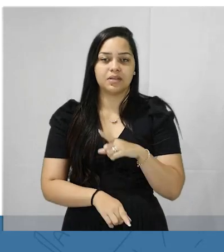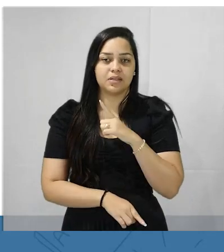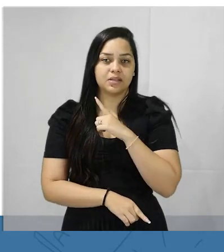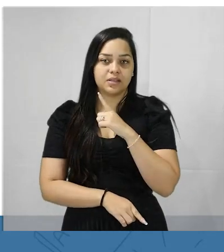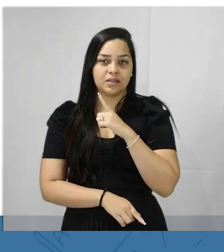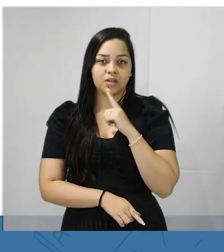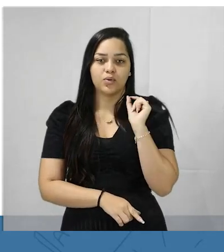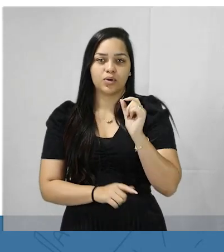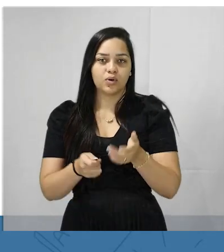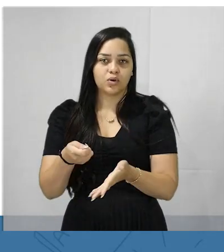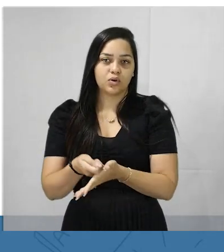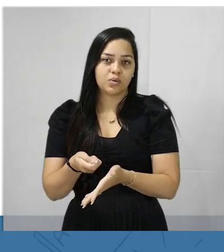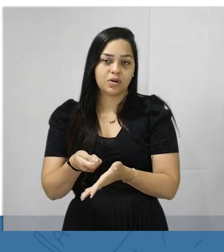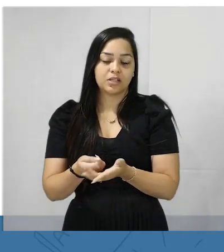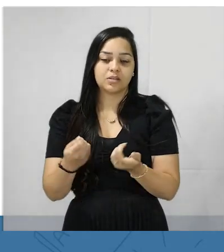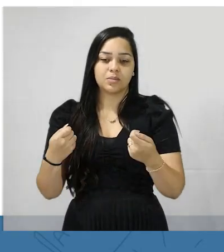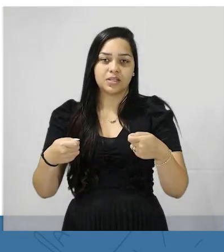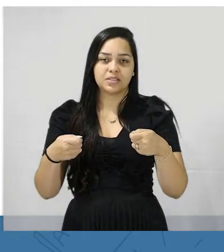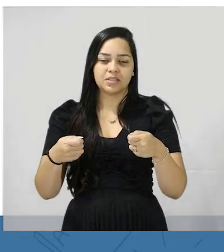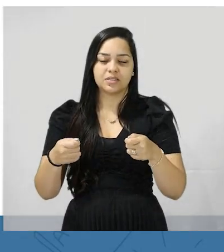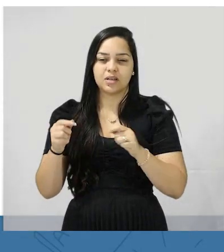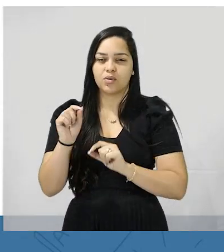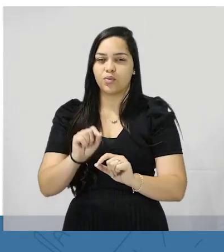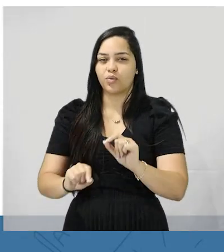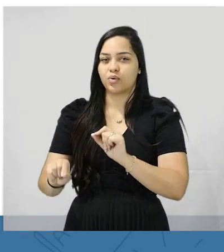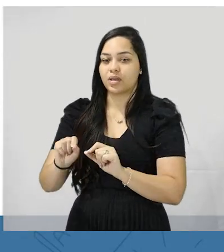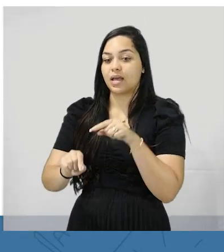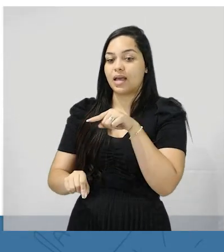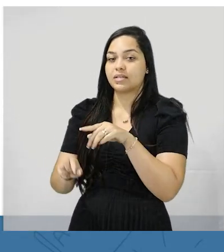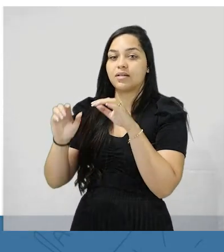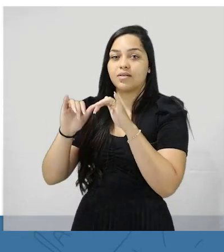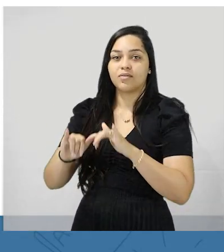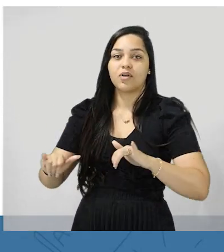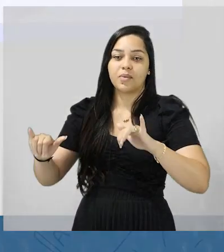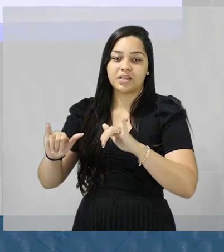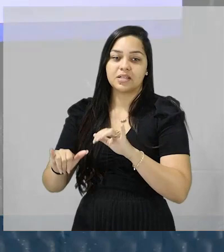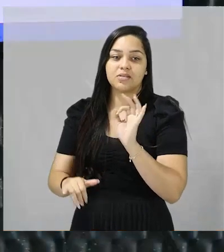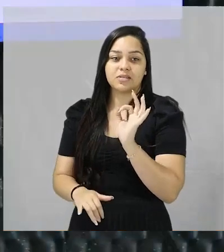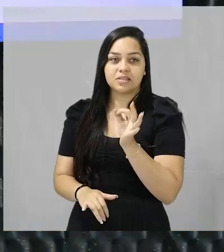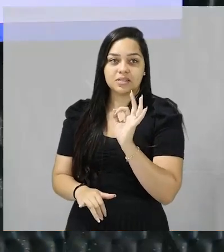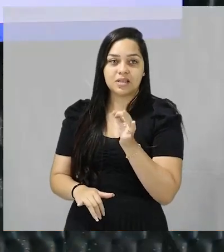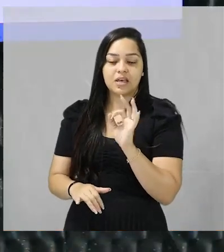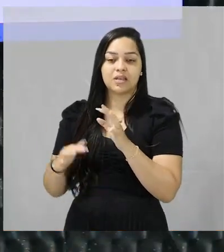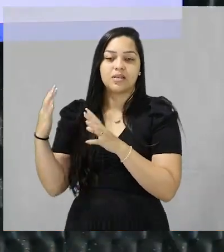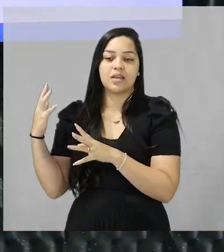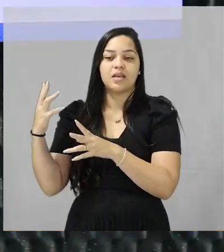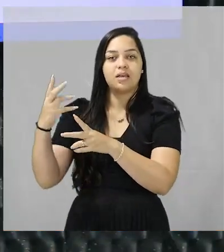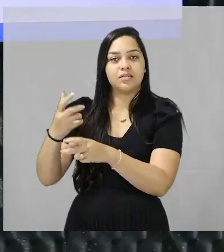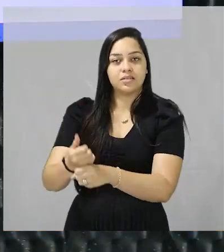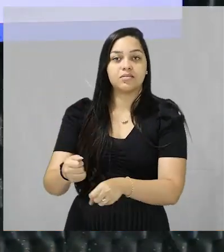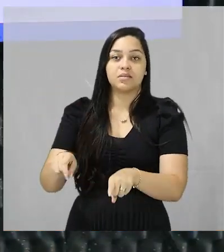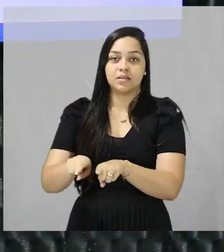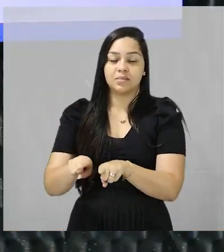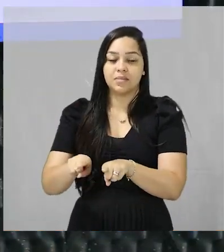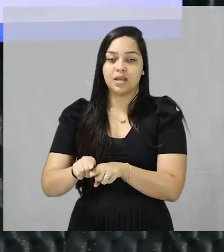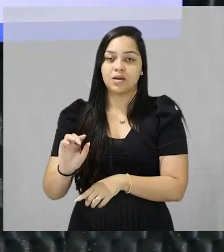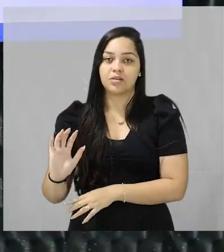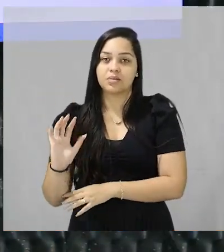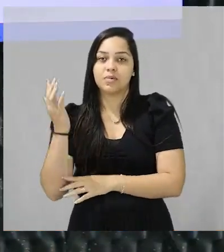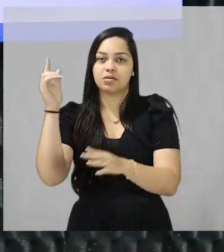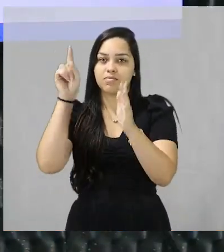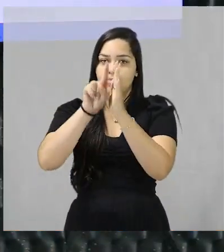a gente deve ficar atento a essa informação, certo? Sempre estar revisando situações,